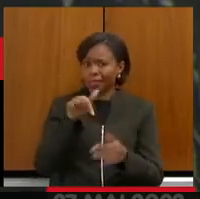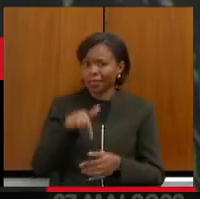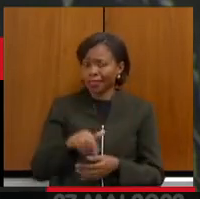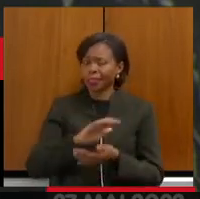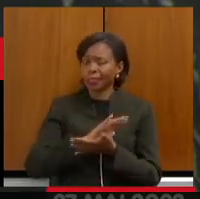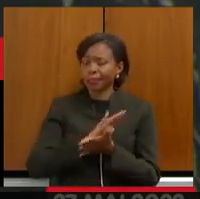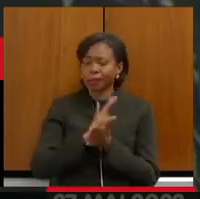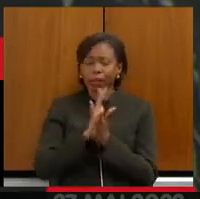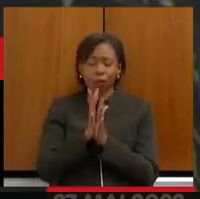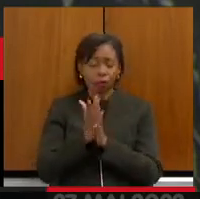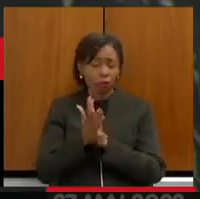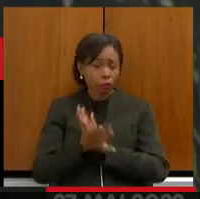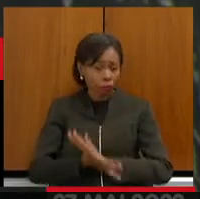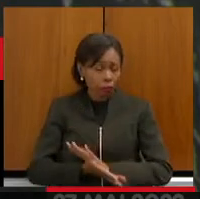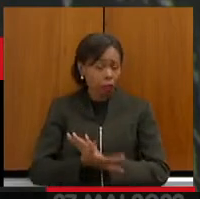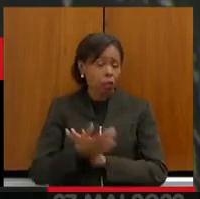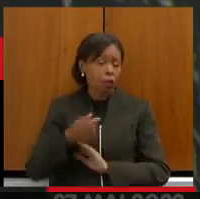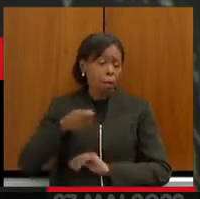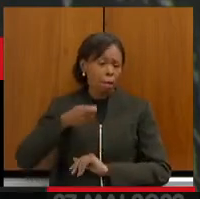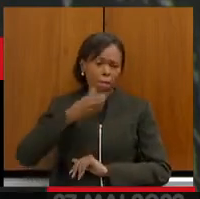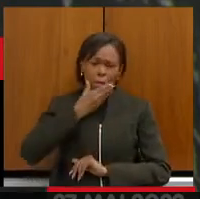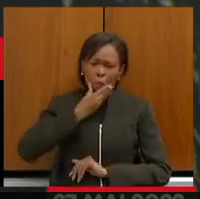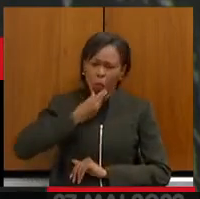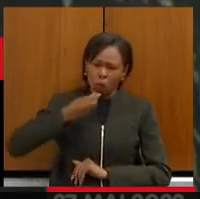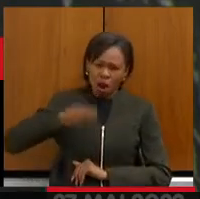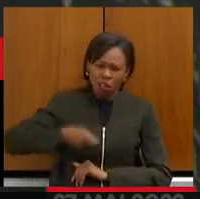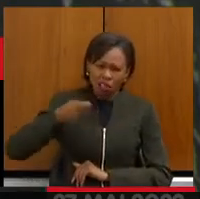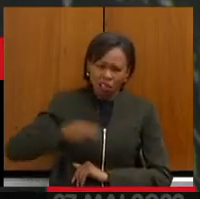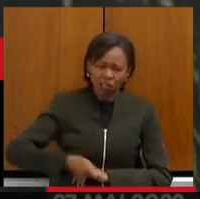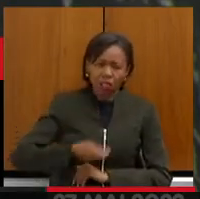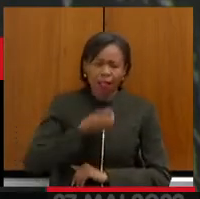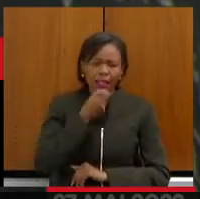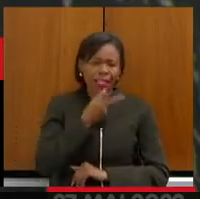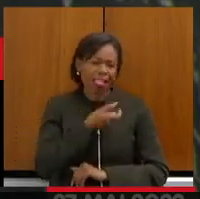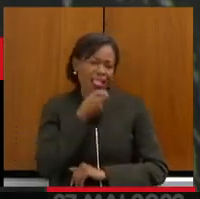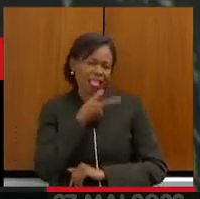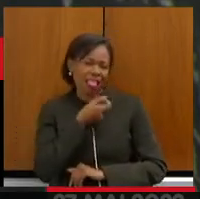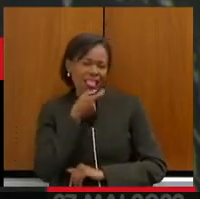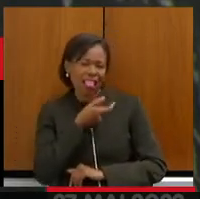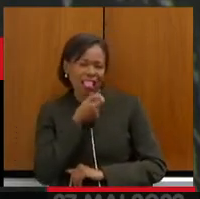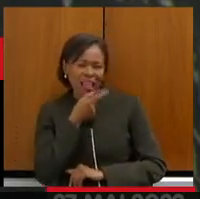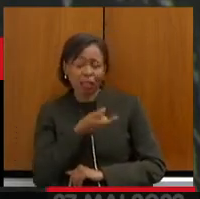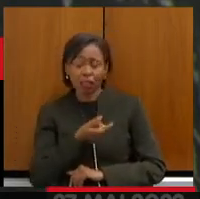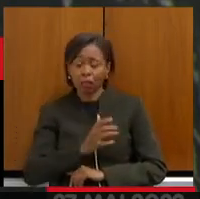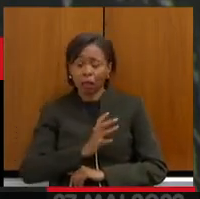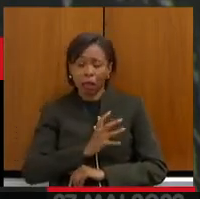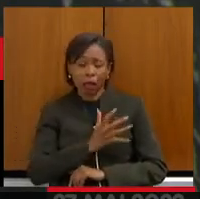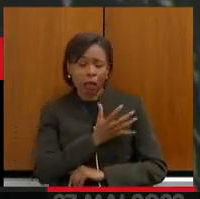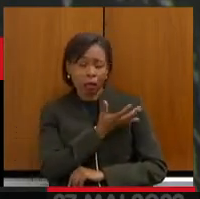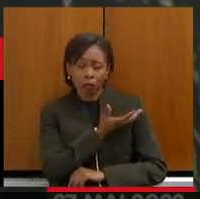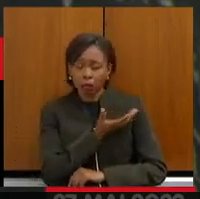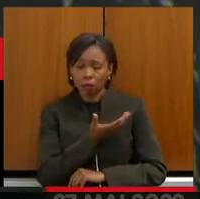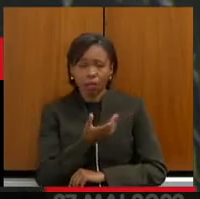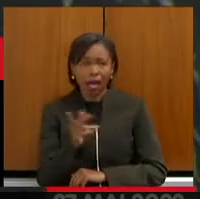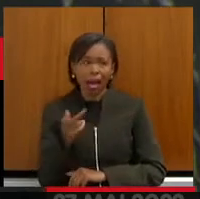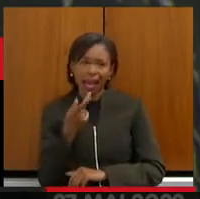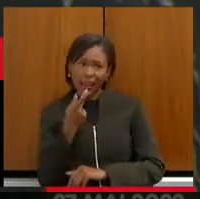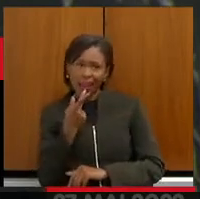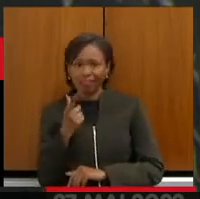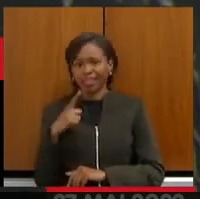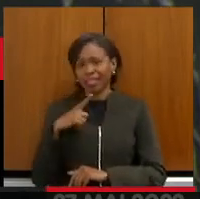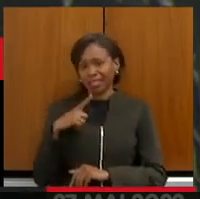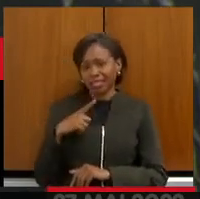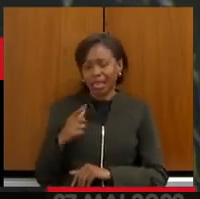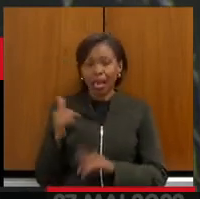preconceito muito machismo piadas Terríveis do tipo ah tem algum o que